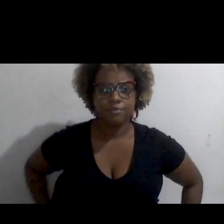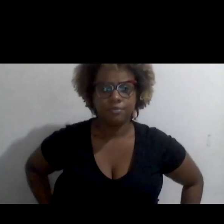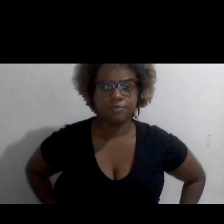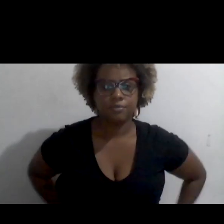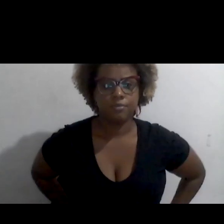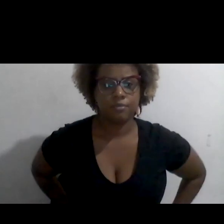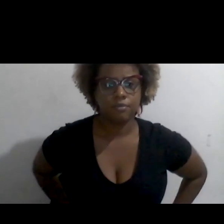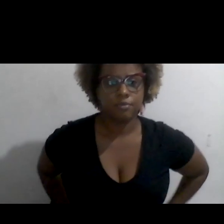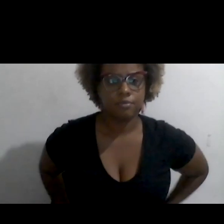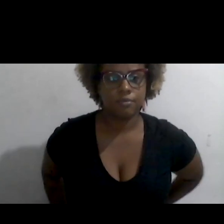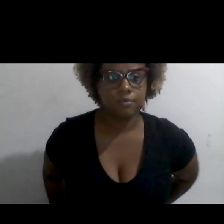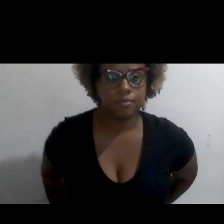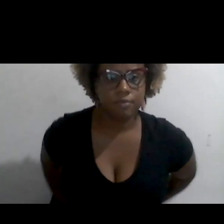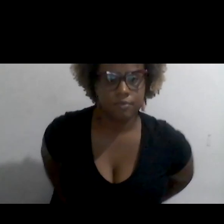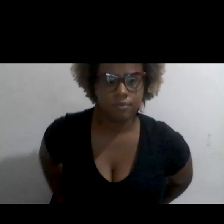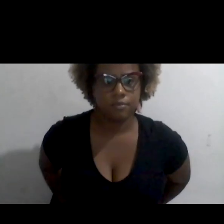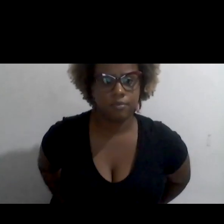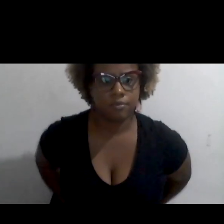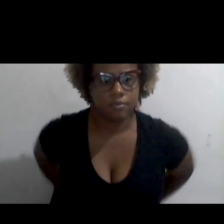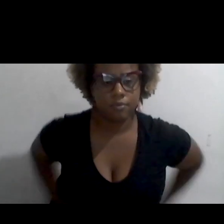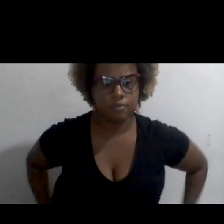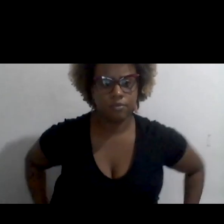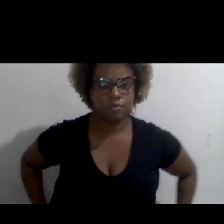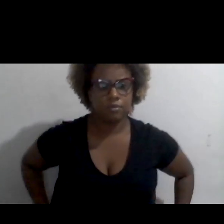Obrigada. Obrigado, Leonardo. Mais inscrições na sala do Zoom?